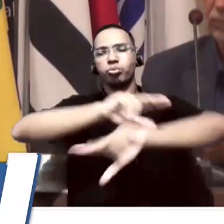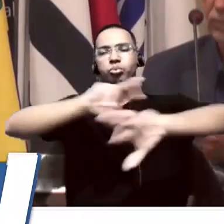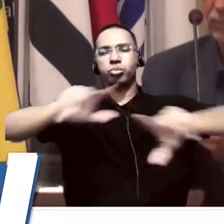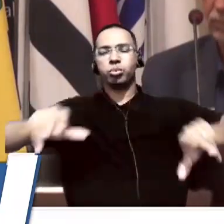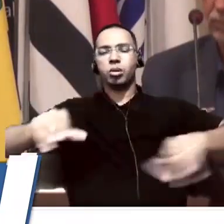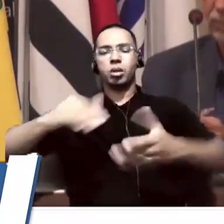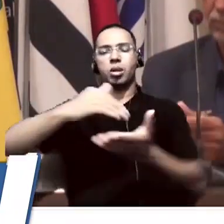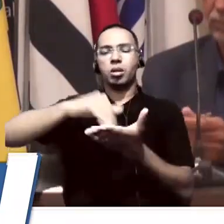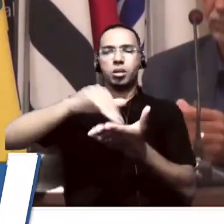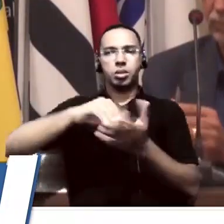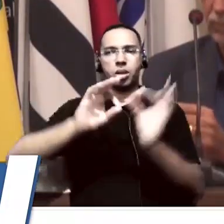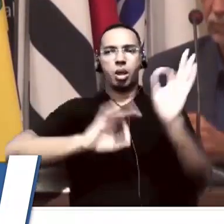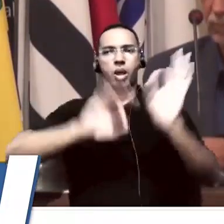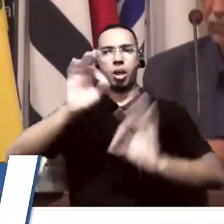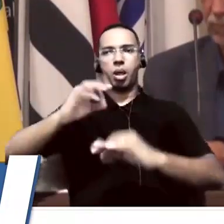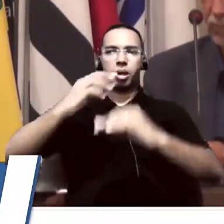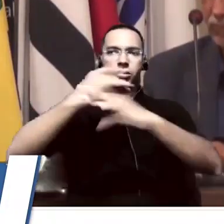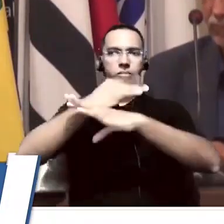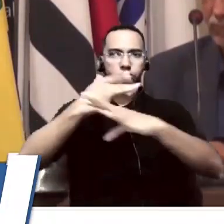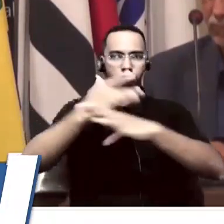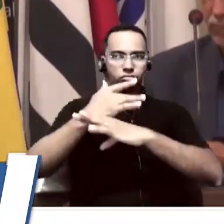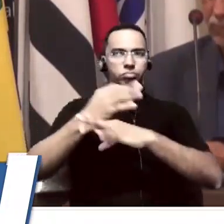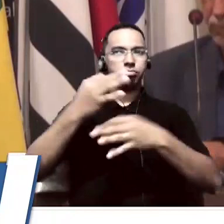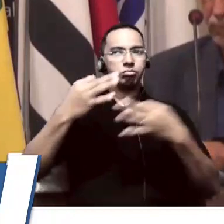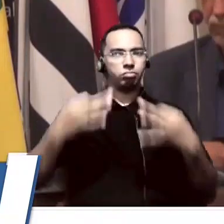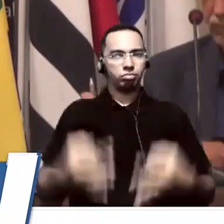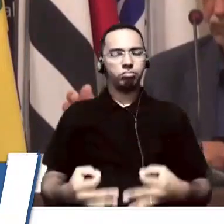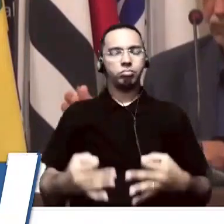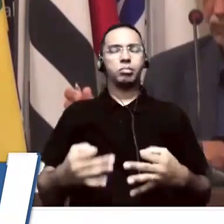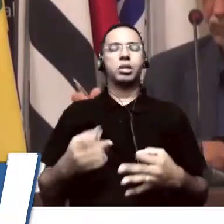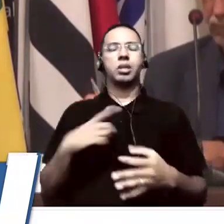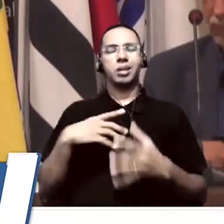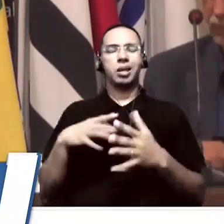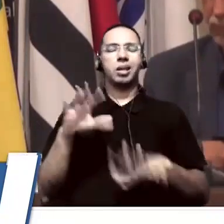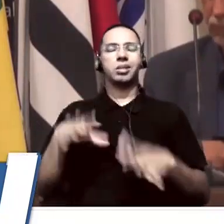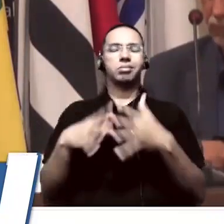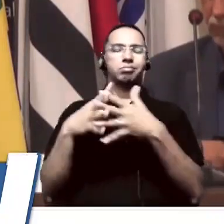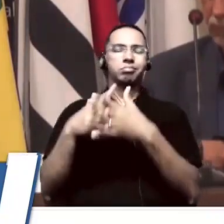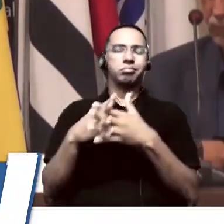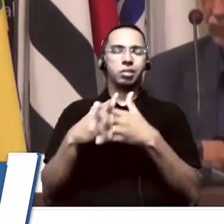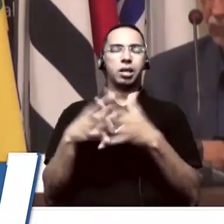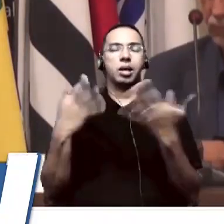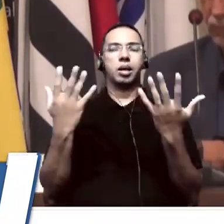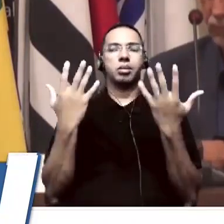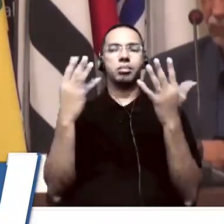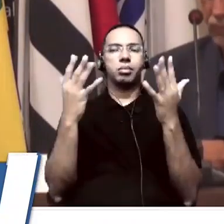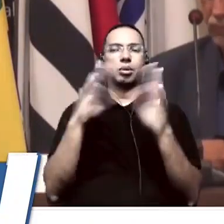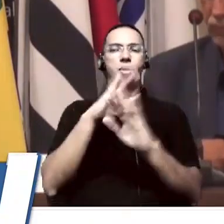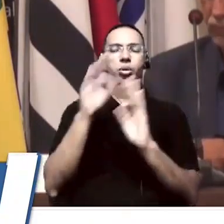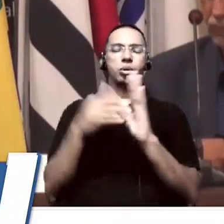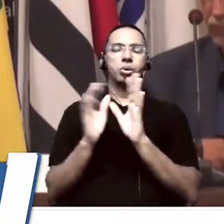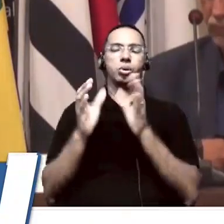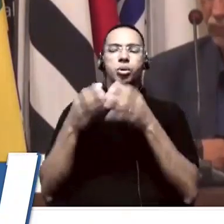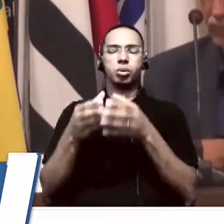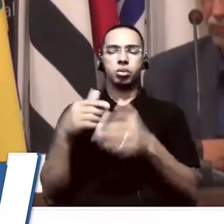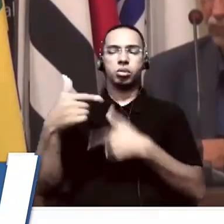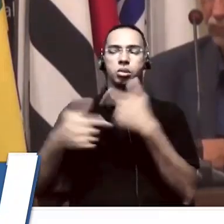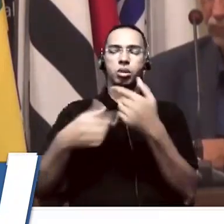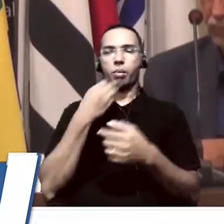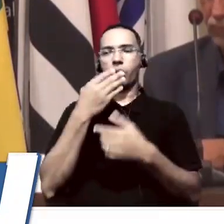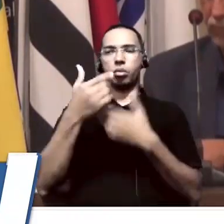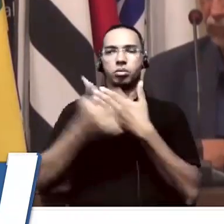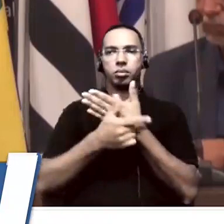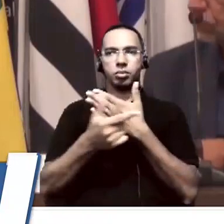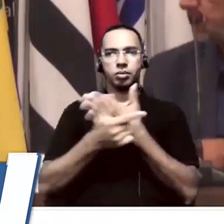de Planejamento Urbano. Então é um entrave que tem lá dentro, mas para usar toda a equipe que vem desenvolvendo um ótimo papel.